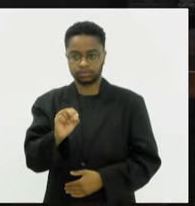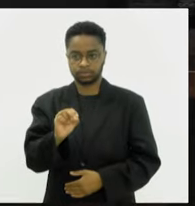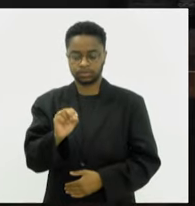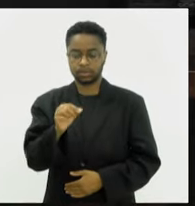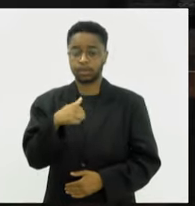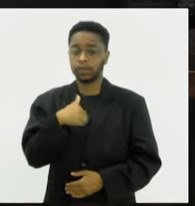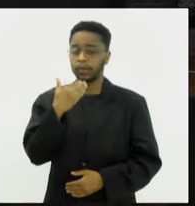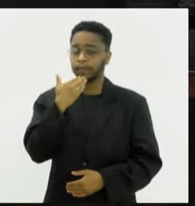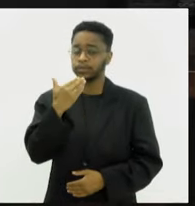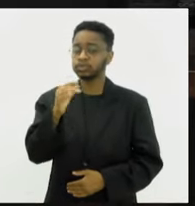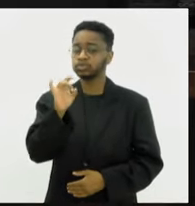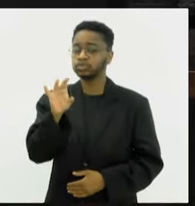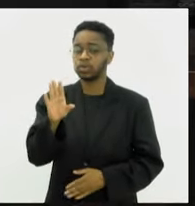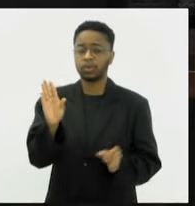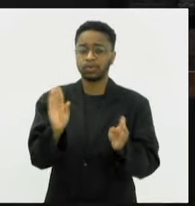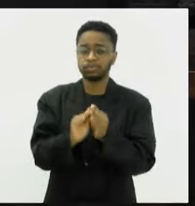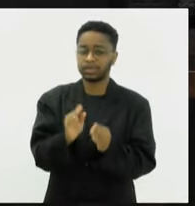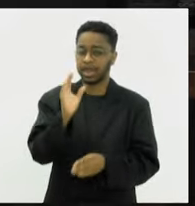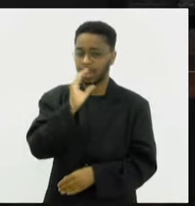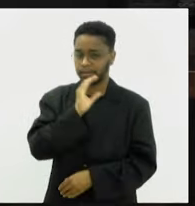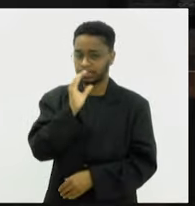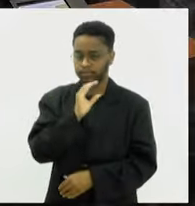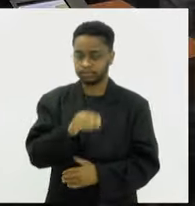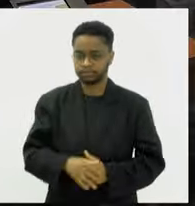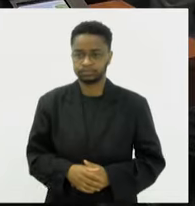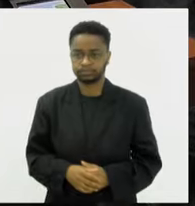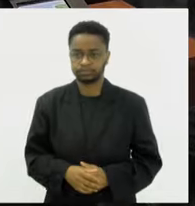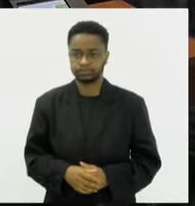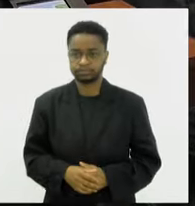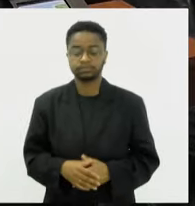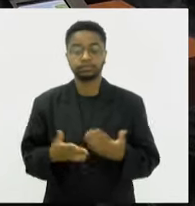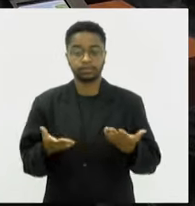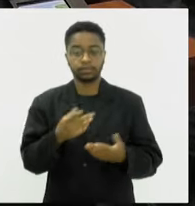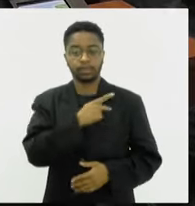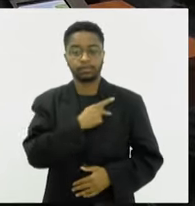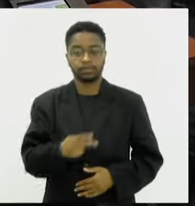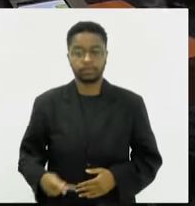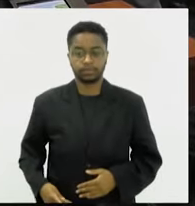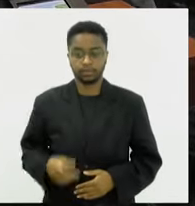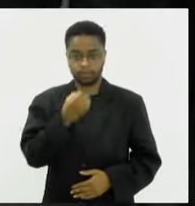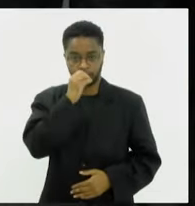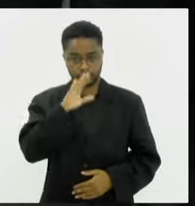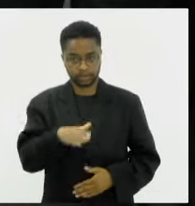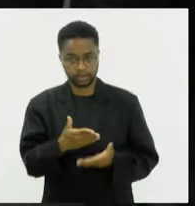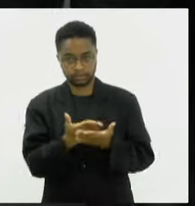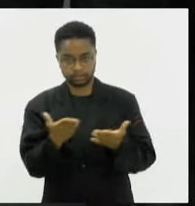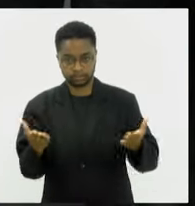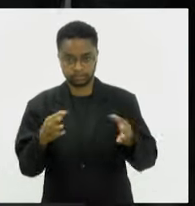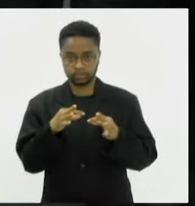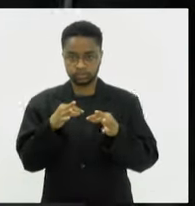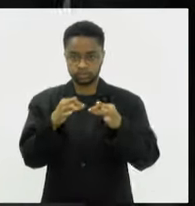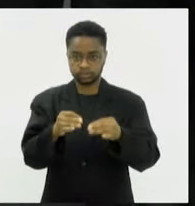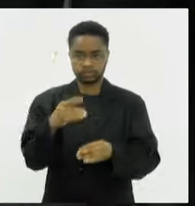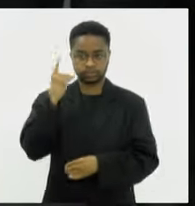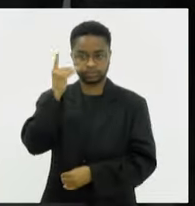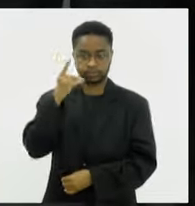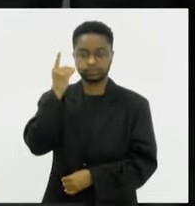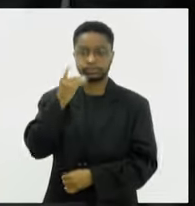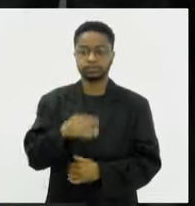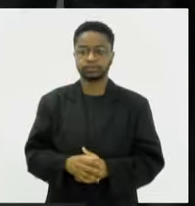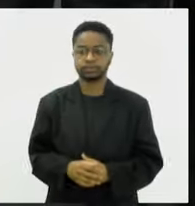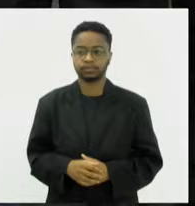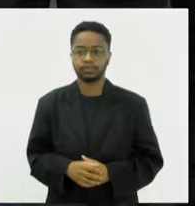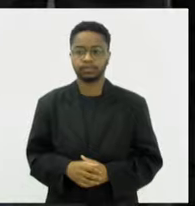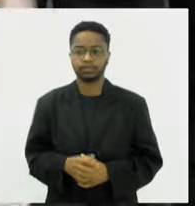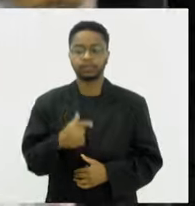pediria a Vossa Excelência só que fosse com brevidade. Bem breve, serei breve, senhora presidente. Senhora presidente, boa tarde a todos os deputados. Eu